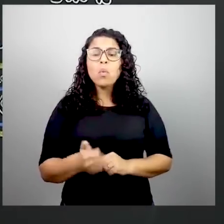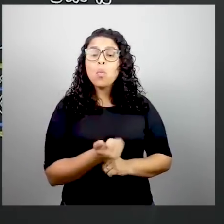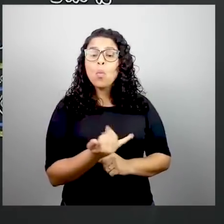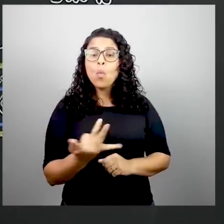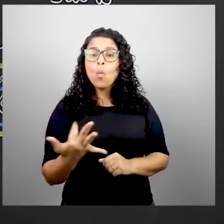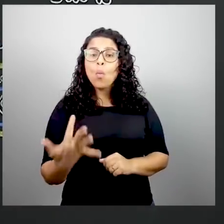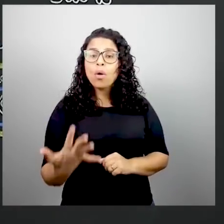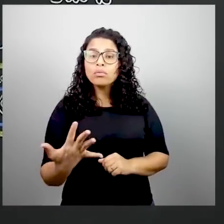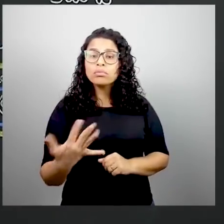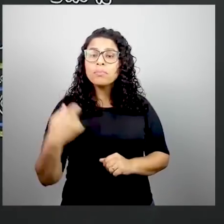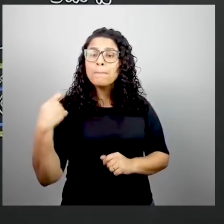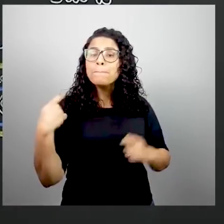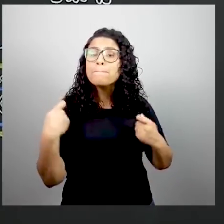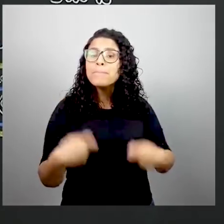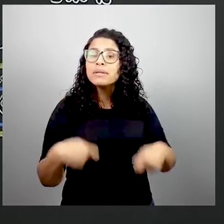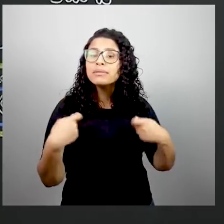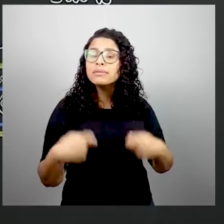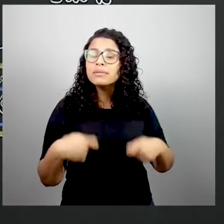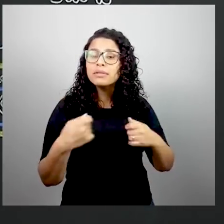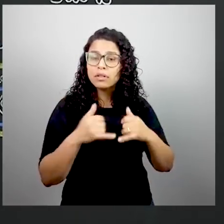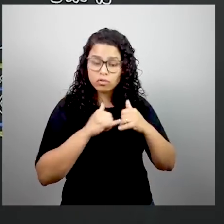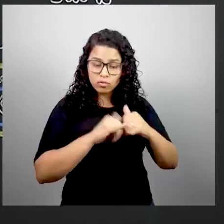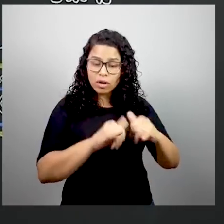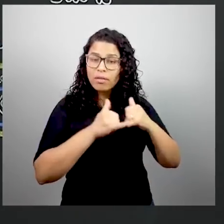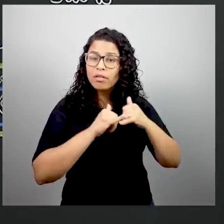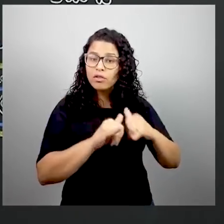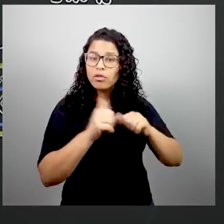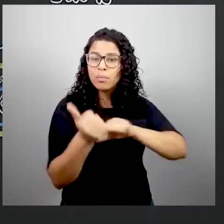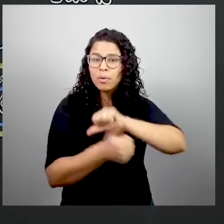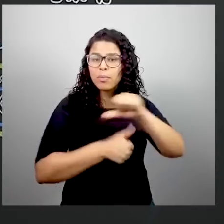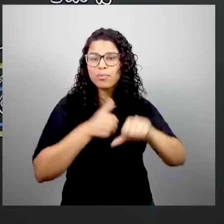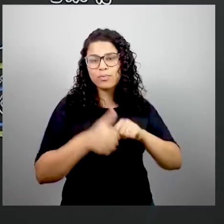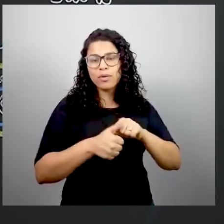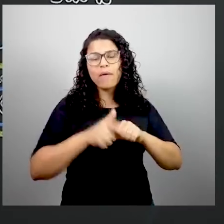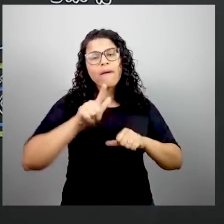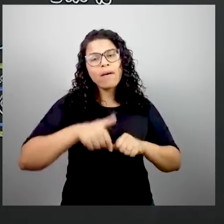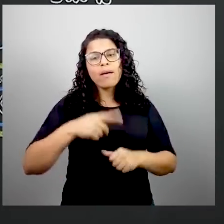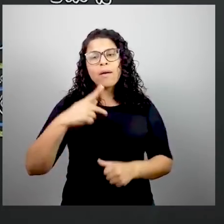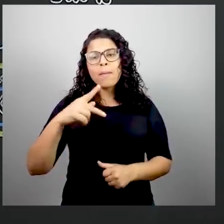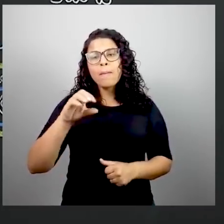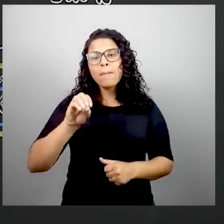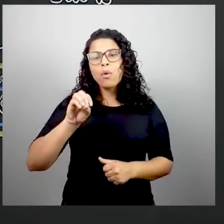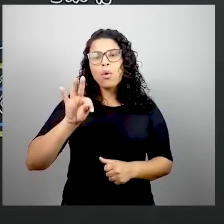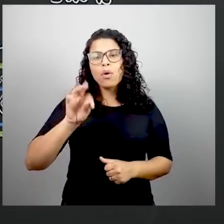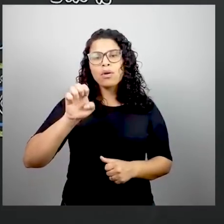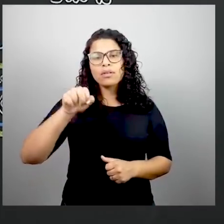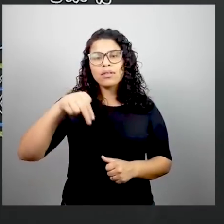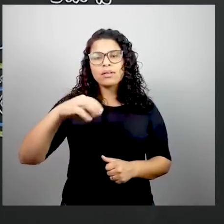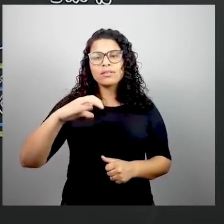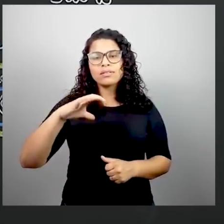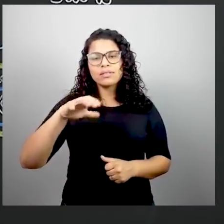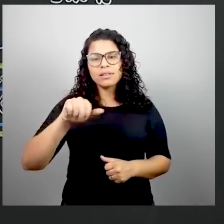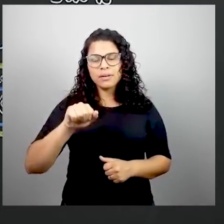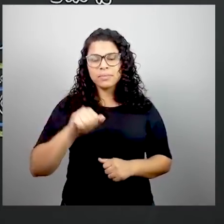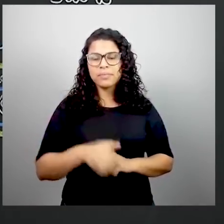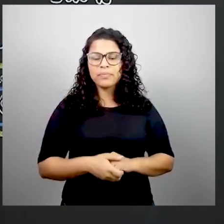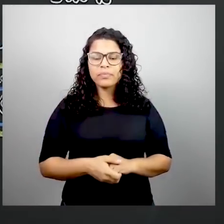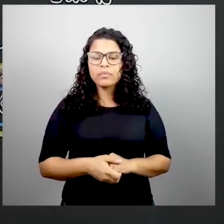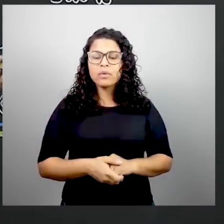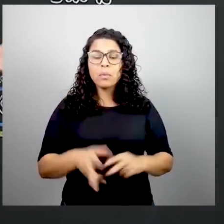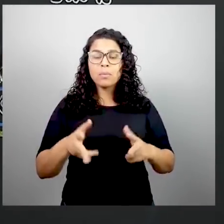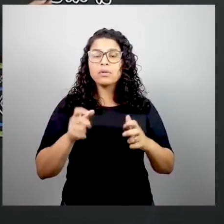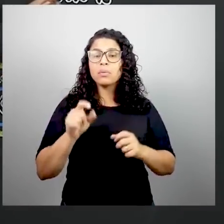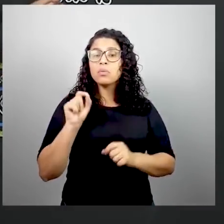de energia necessária para ele fazer isso, eu chamo de potência. Então, se eu vejo, por exemplo, que o meu